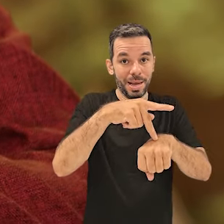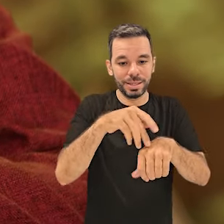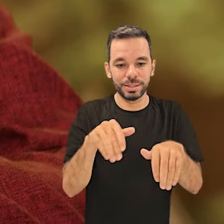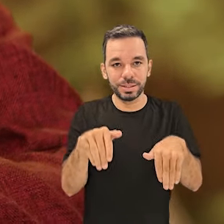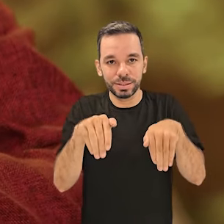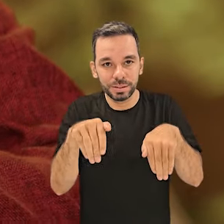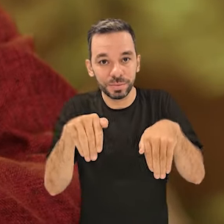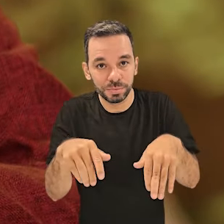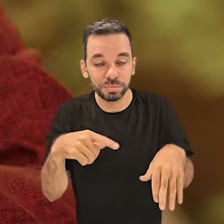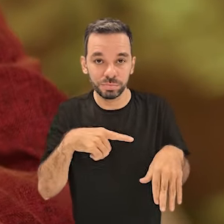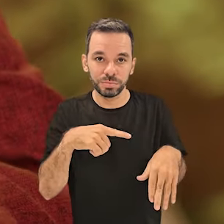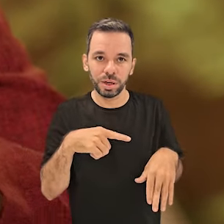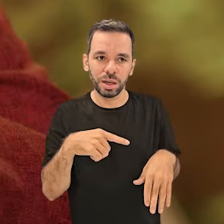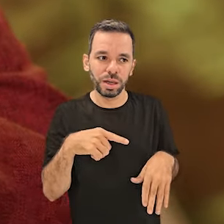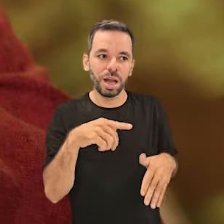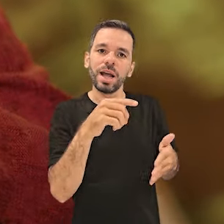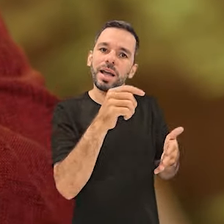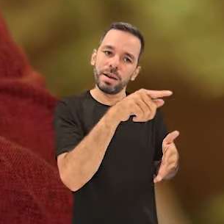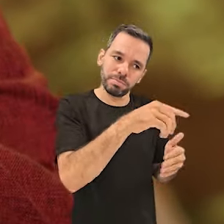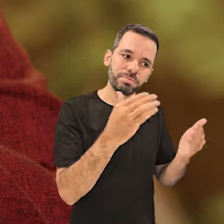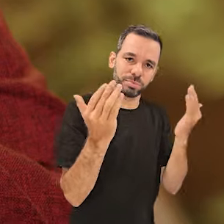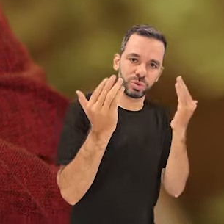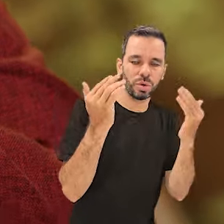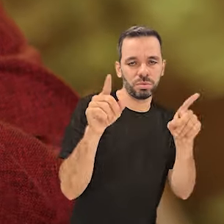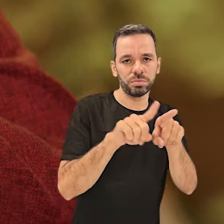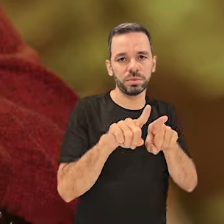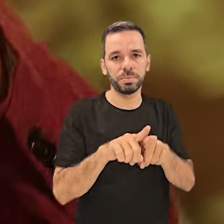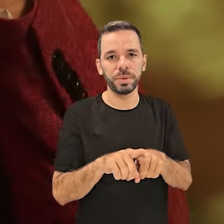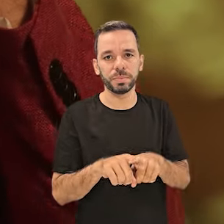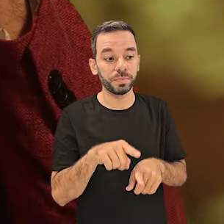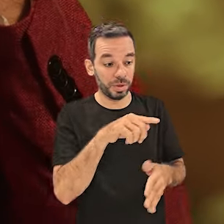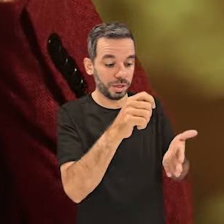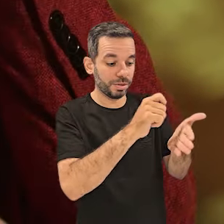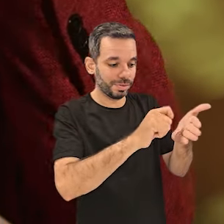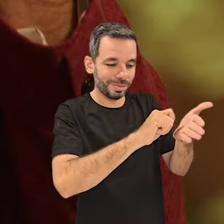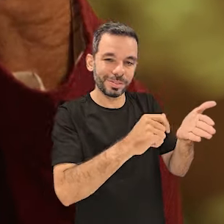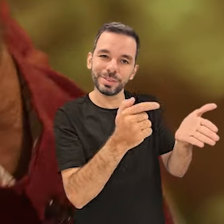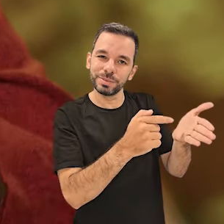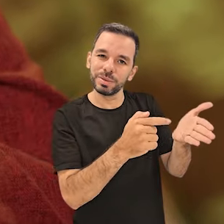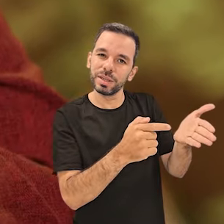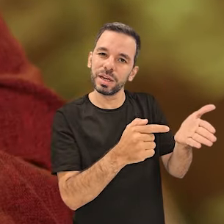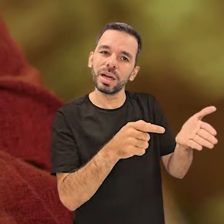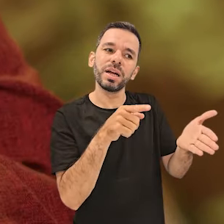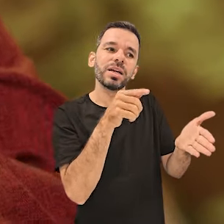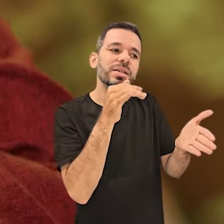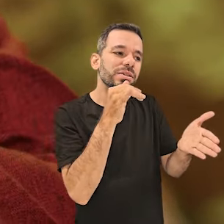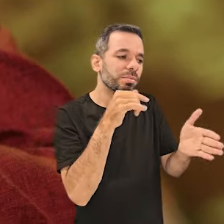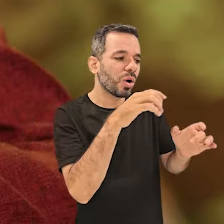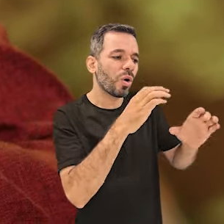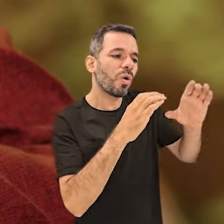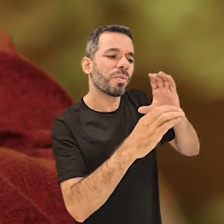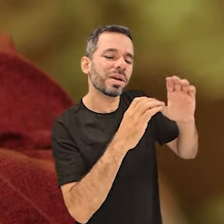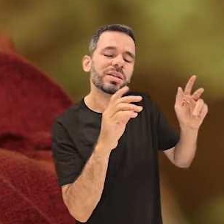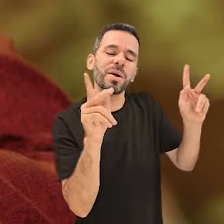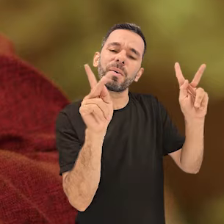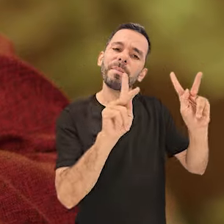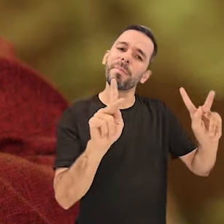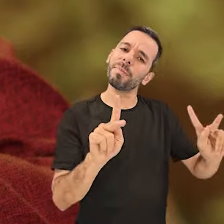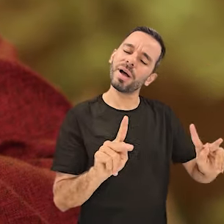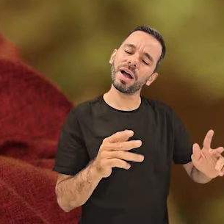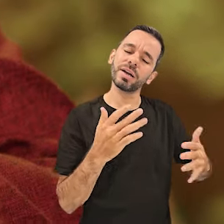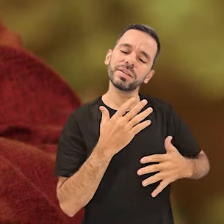também é psicólogo. O Maher dedica nesta obra sobre a importância, inclusive a técnica, para que todos possam ter uma